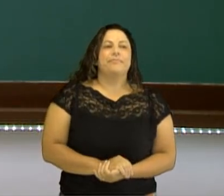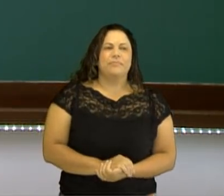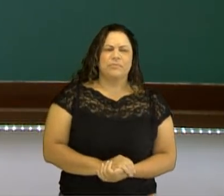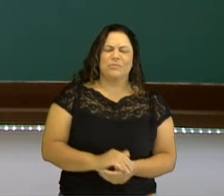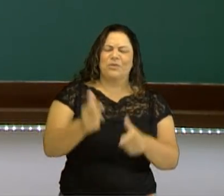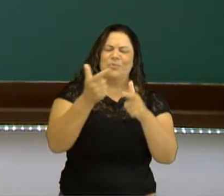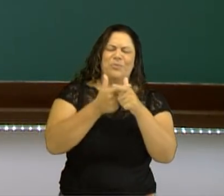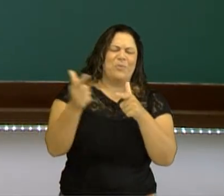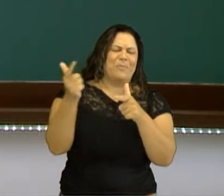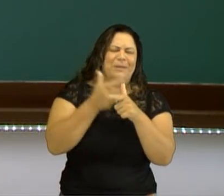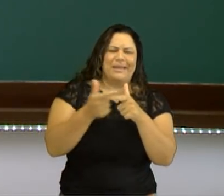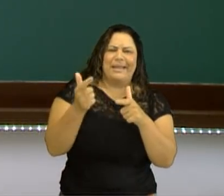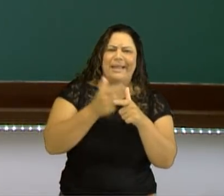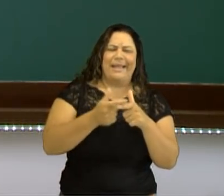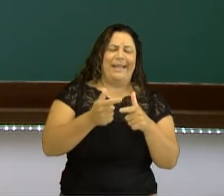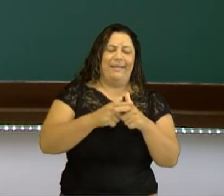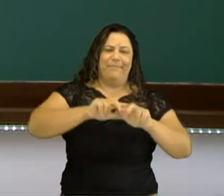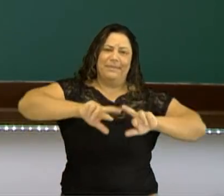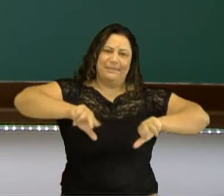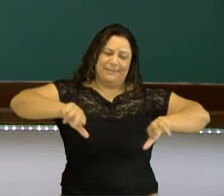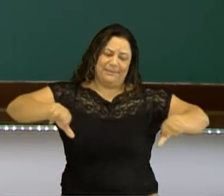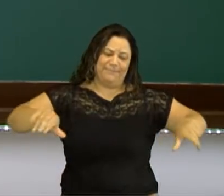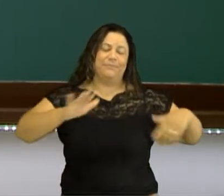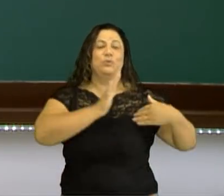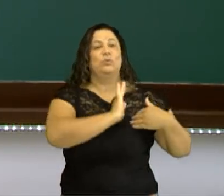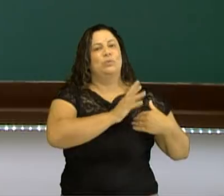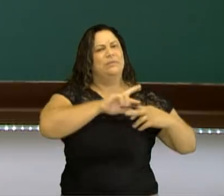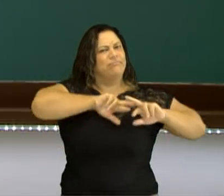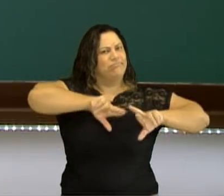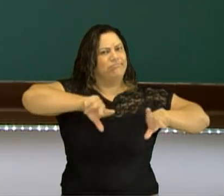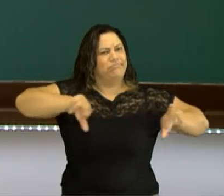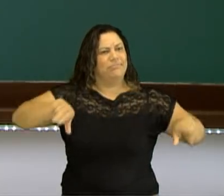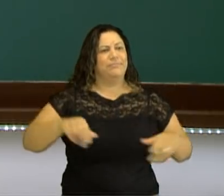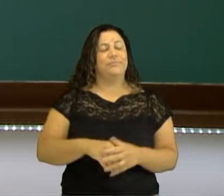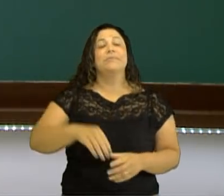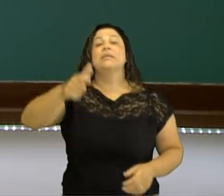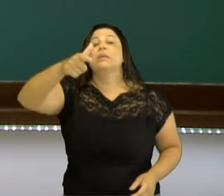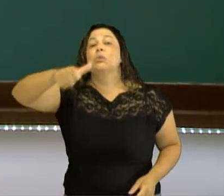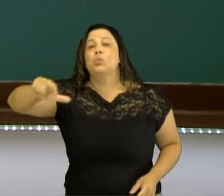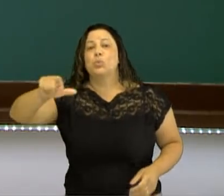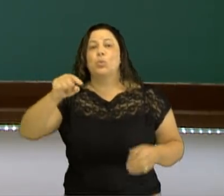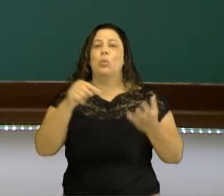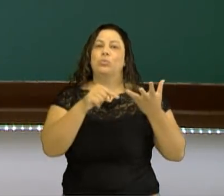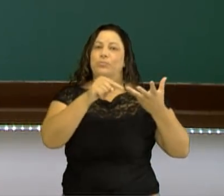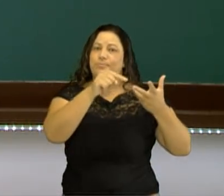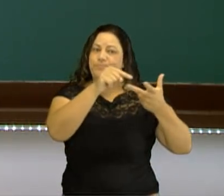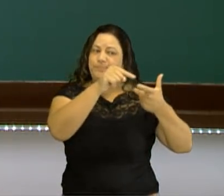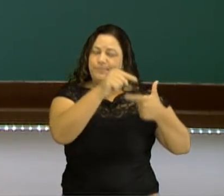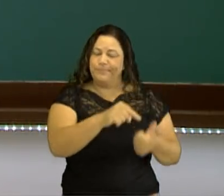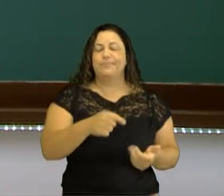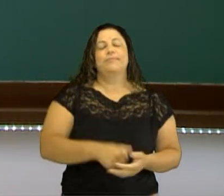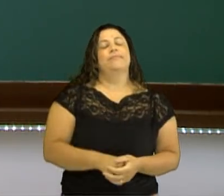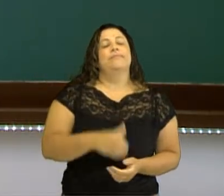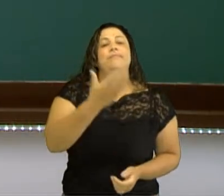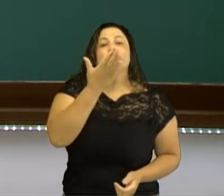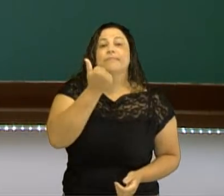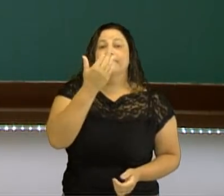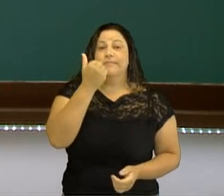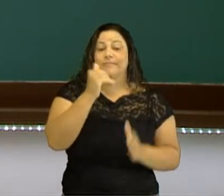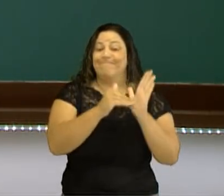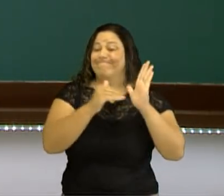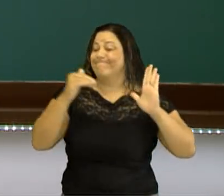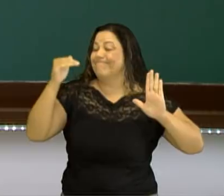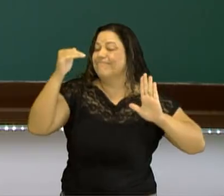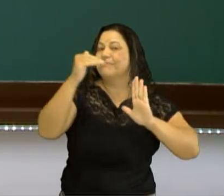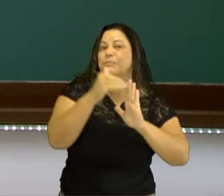Problemas cardiovasculares, em geral, entre outros. Então, o consumo exagerado